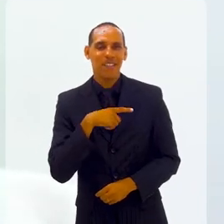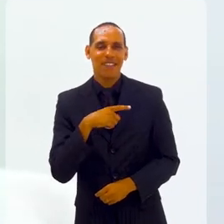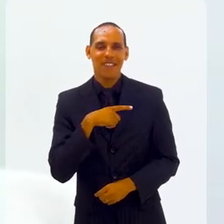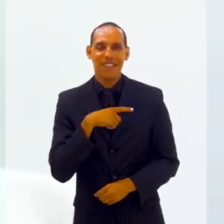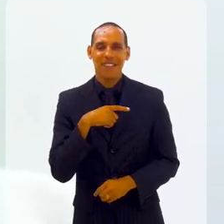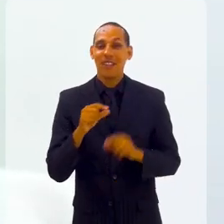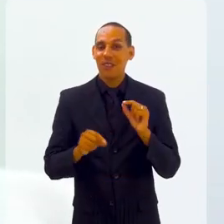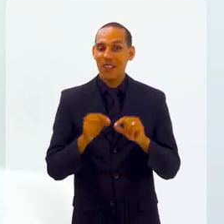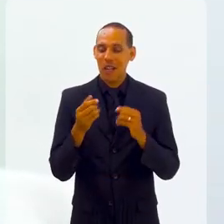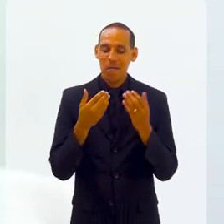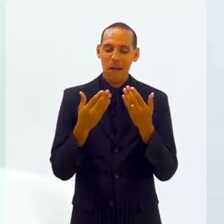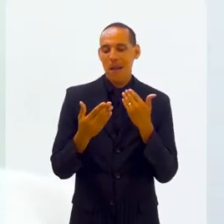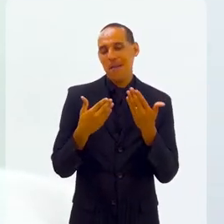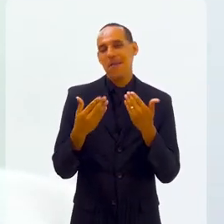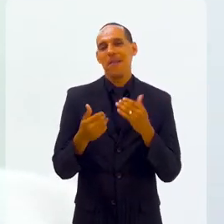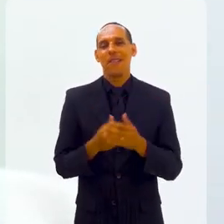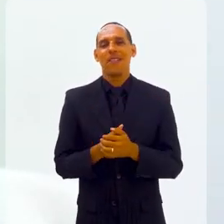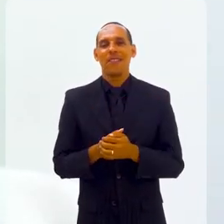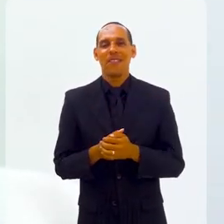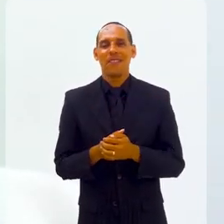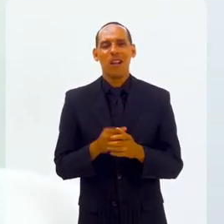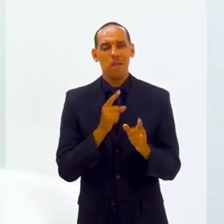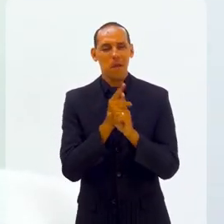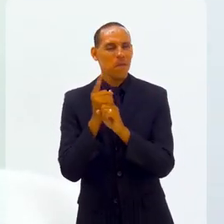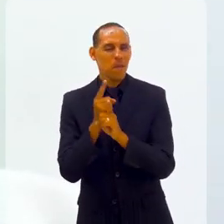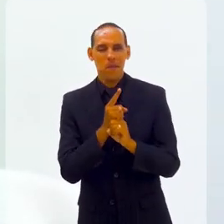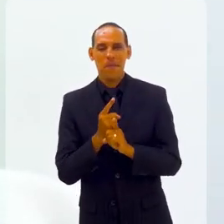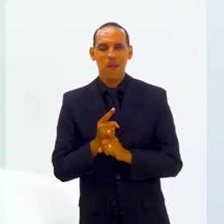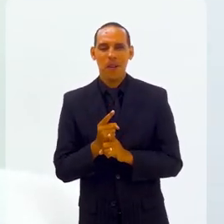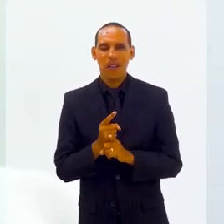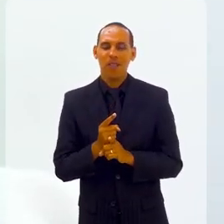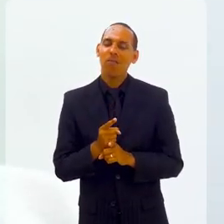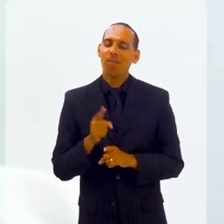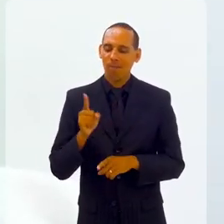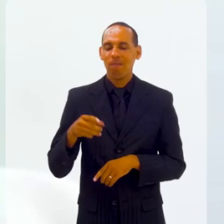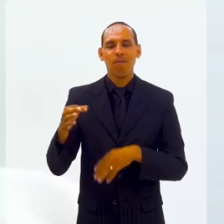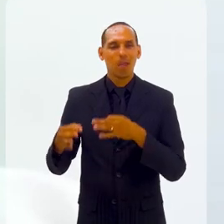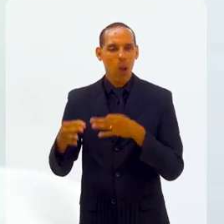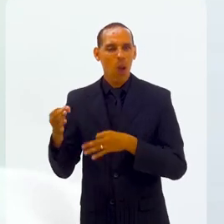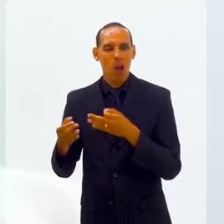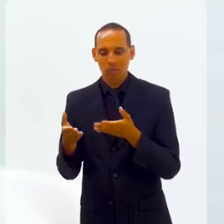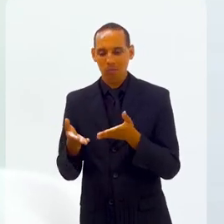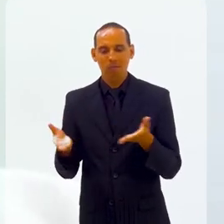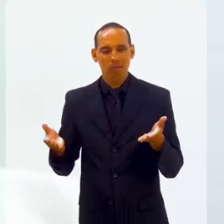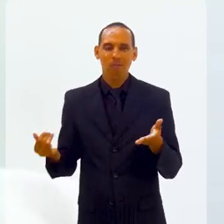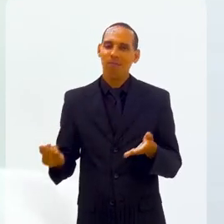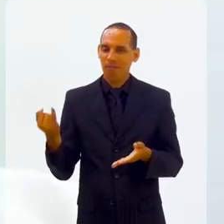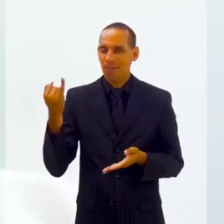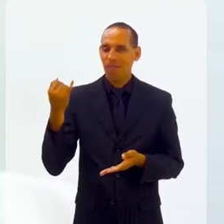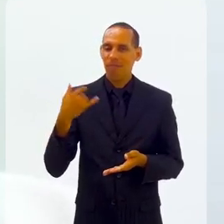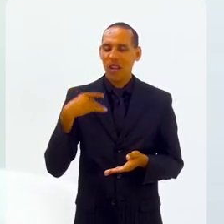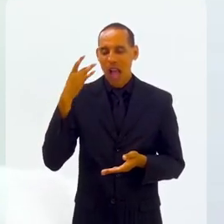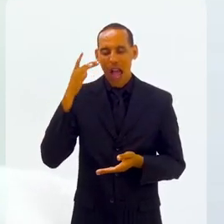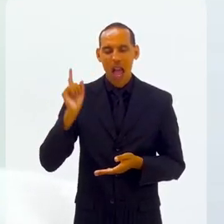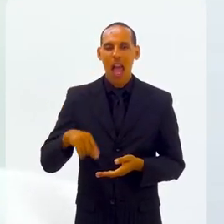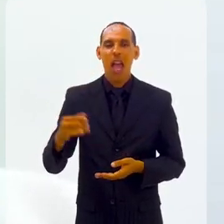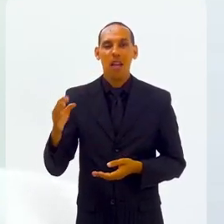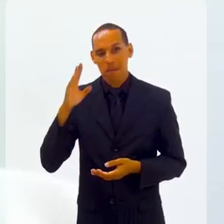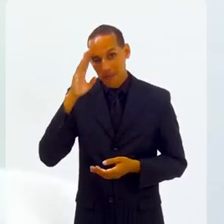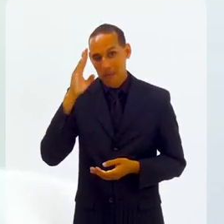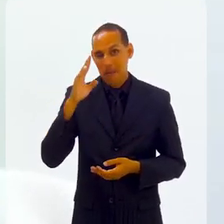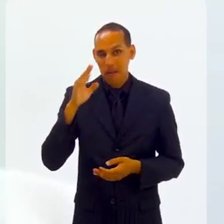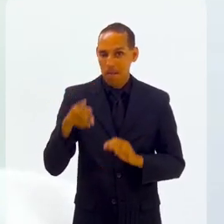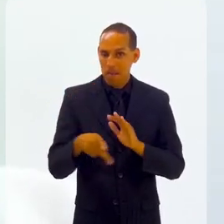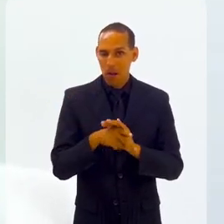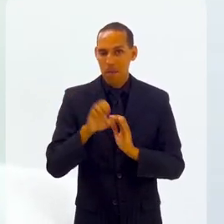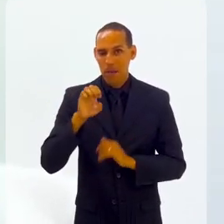oportunidade de ter conversas e de encontros e realmente esse fórum é muito importante eu